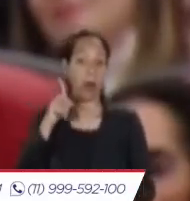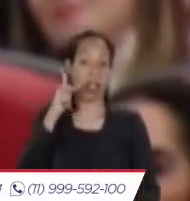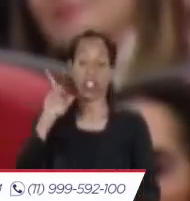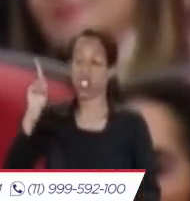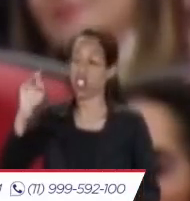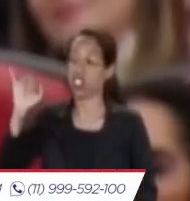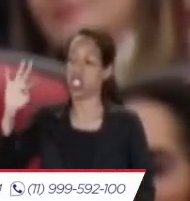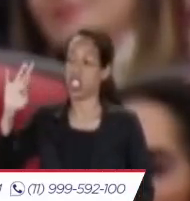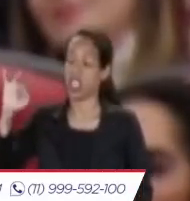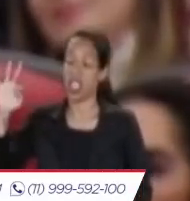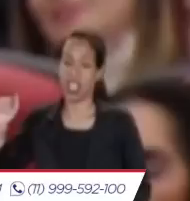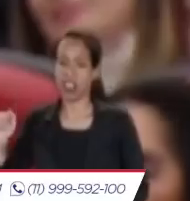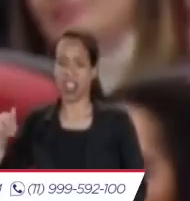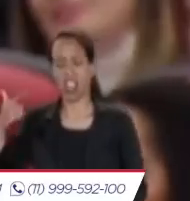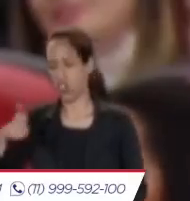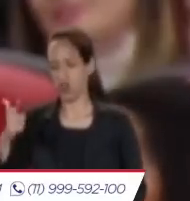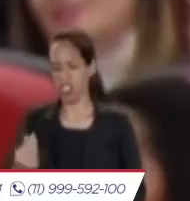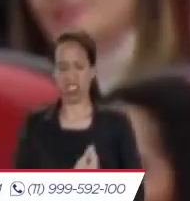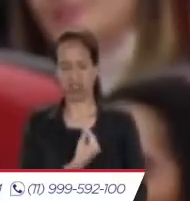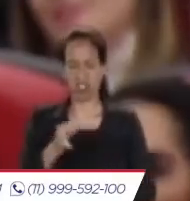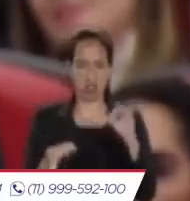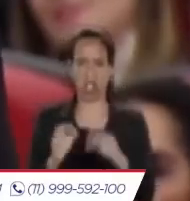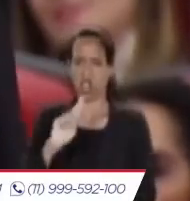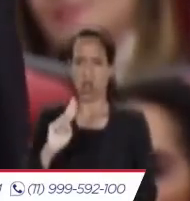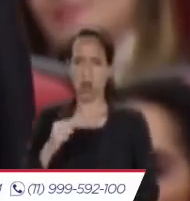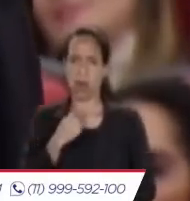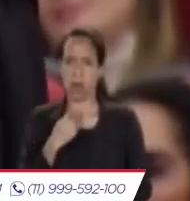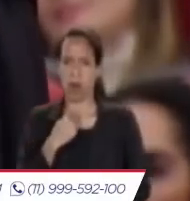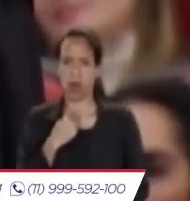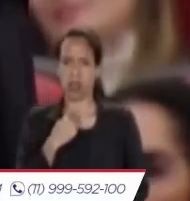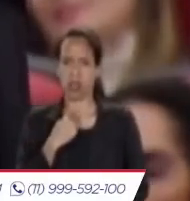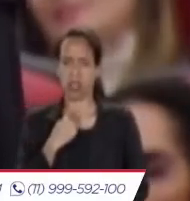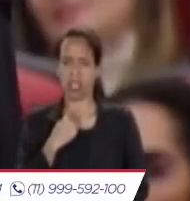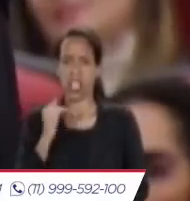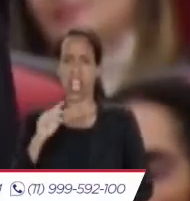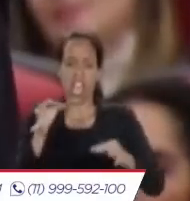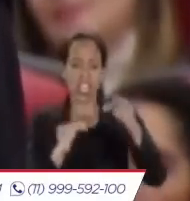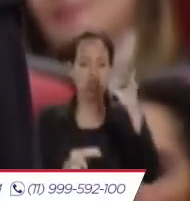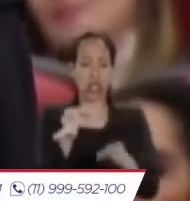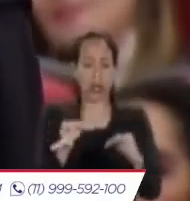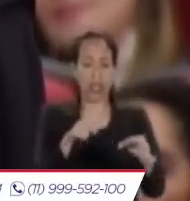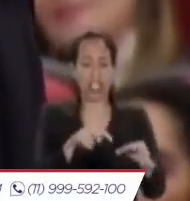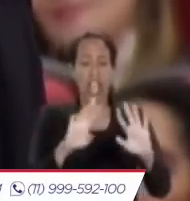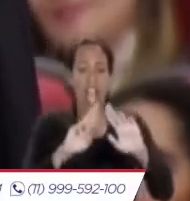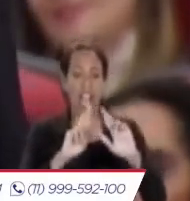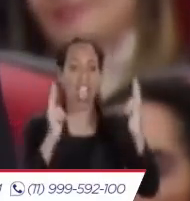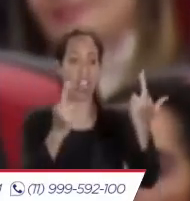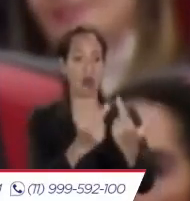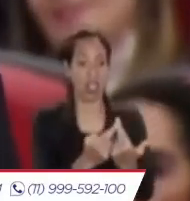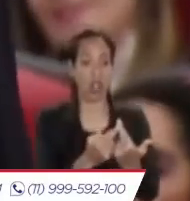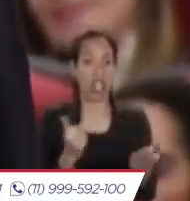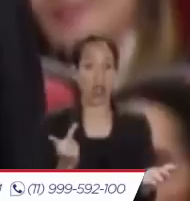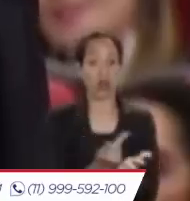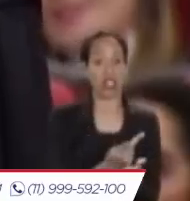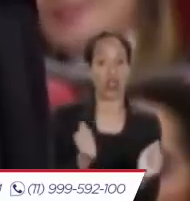nação. Nada disso está em julgamento, não pode ser assim. Está em julgamento a reunião com os embaixadores,